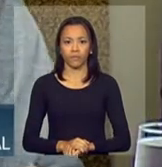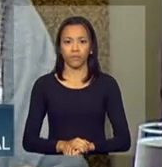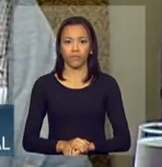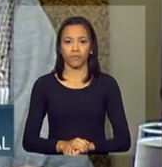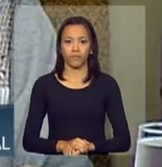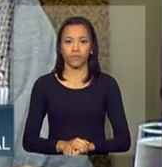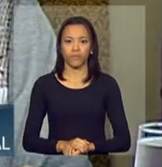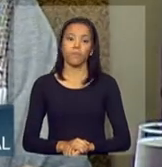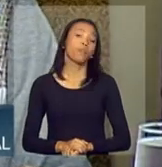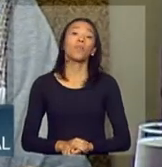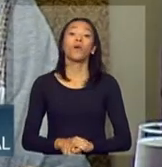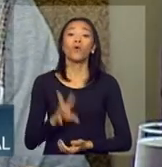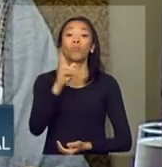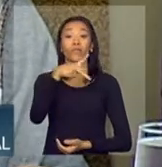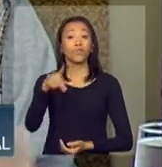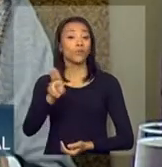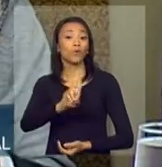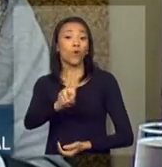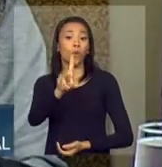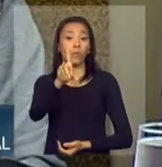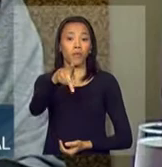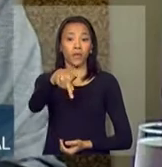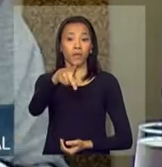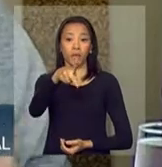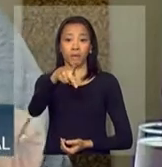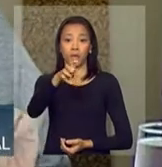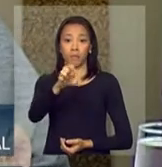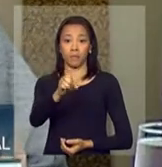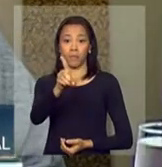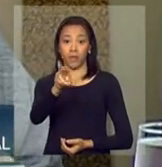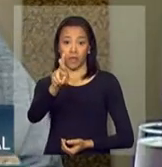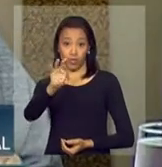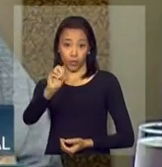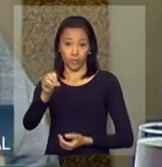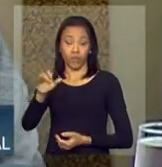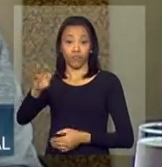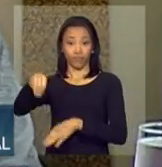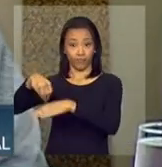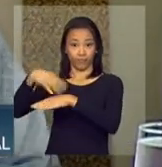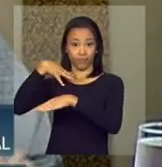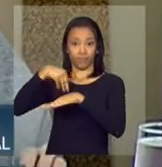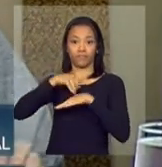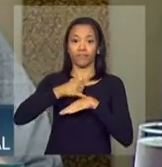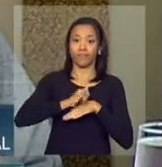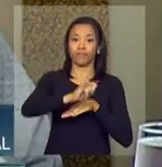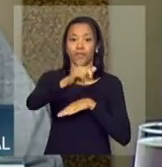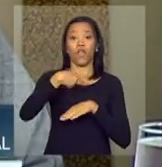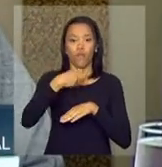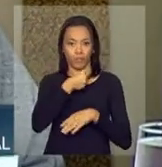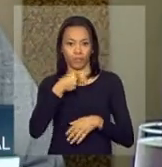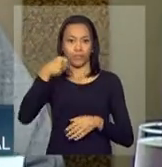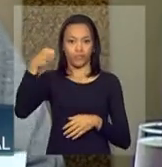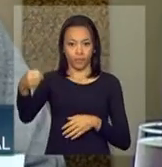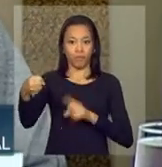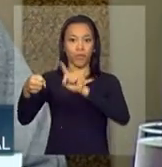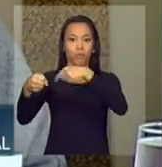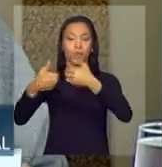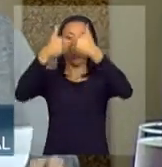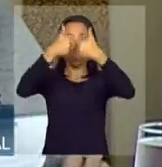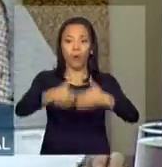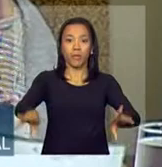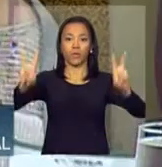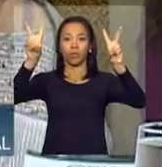O professor Pedro pediu que ele tenha também um pequeno informe. Eu vou passar a palavra para ele, para, em seguida, a gente abrir o debate do tema